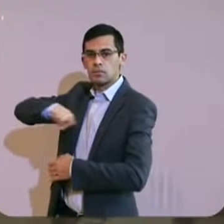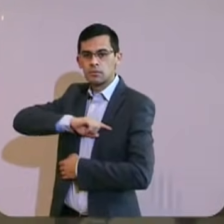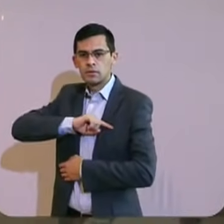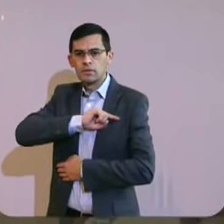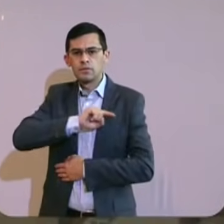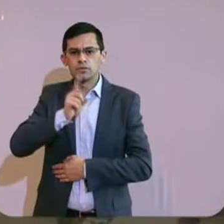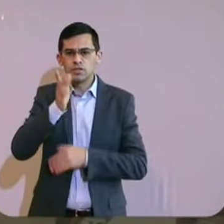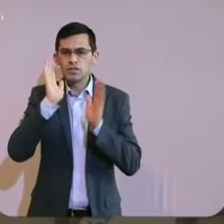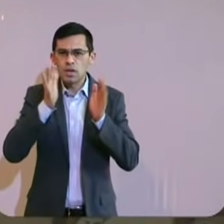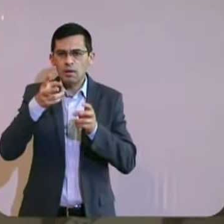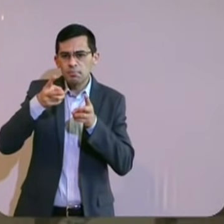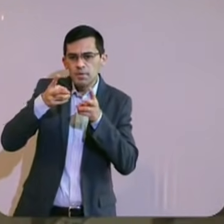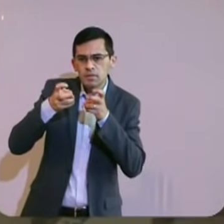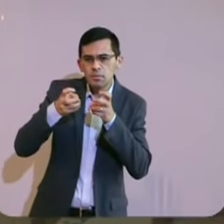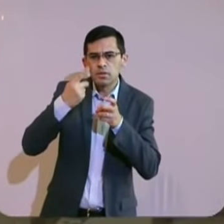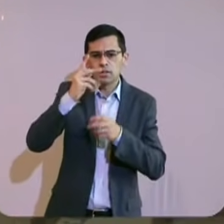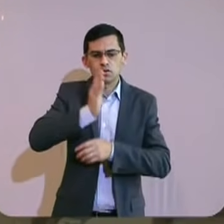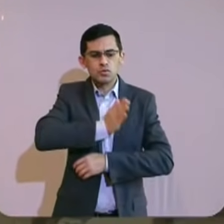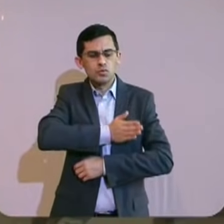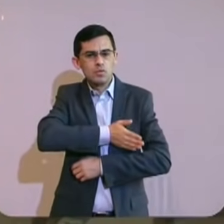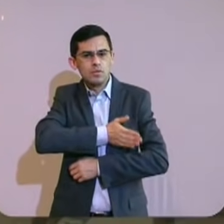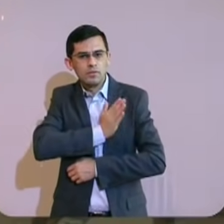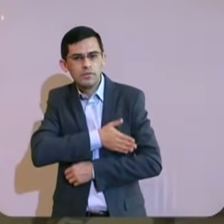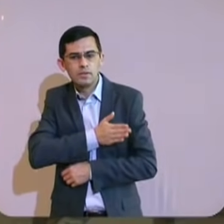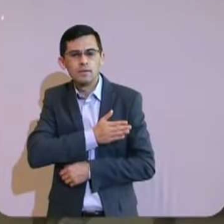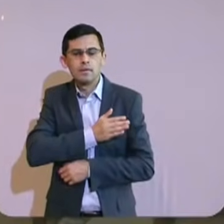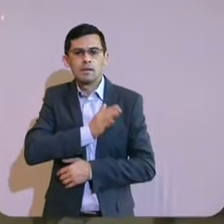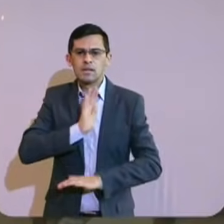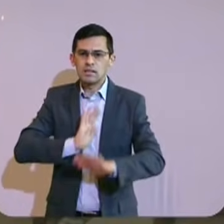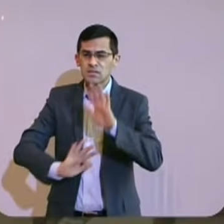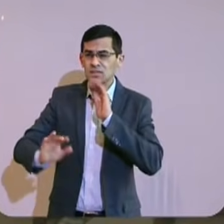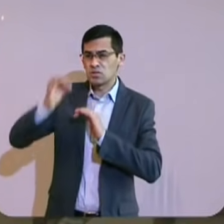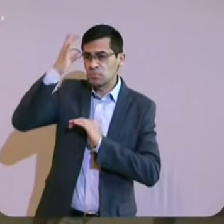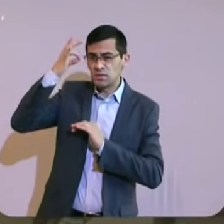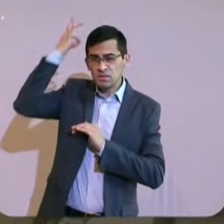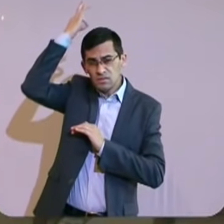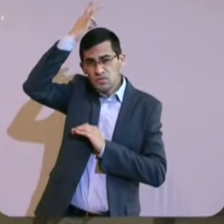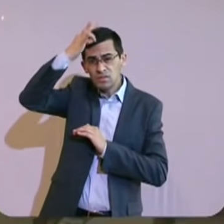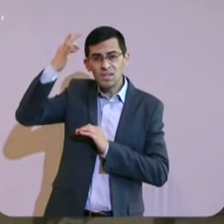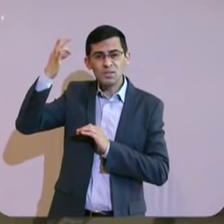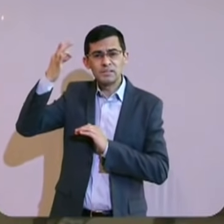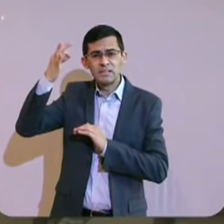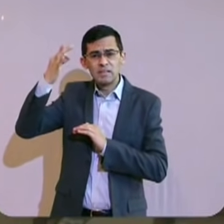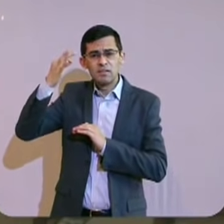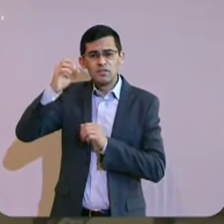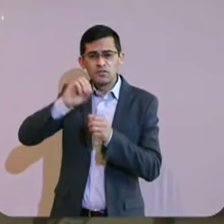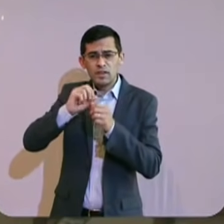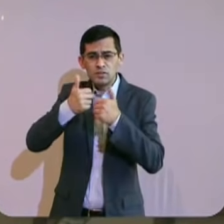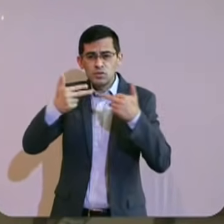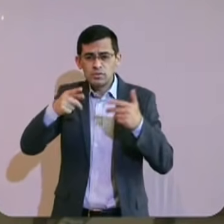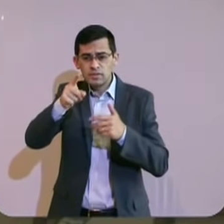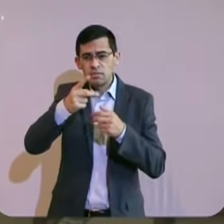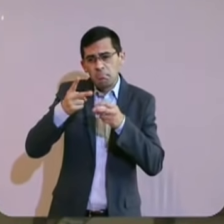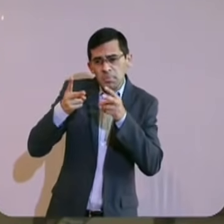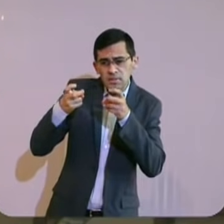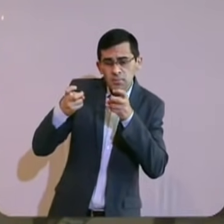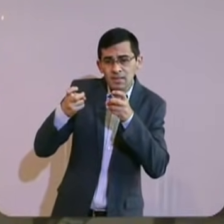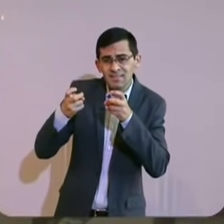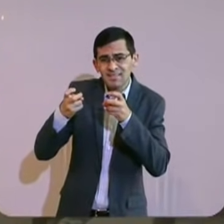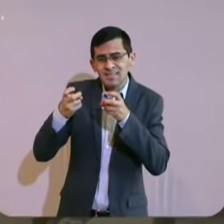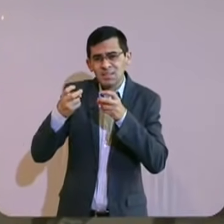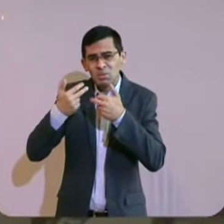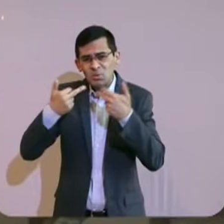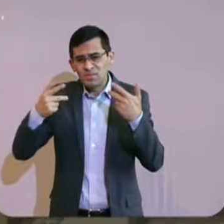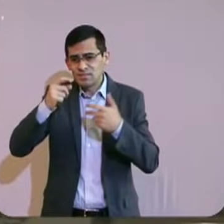sua vida o Espírito Santo de Deus te coloca em algumas situações para você enxergar aquilo que você não quer ver